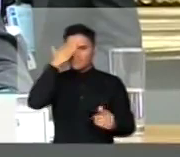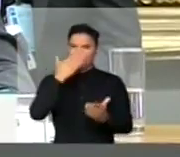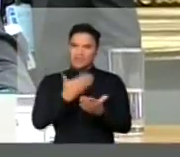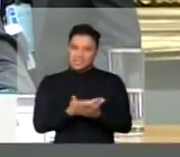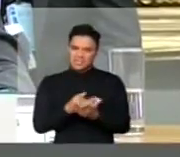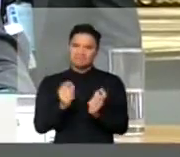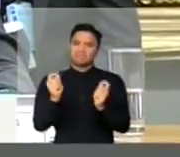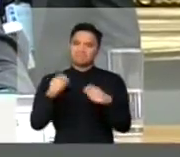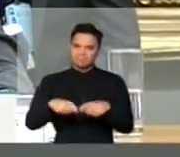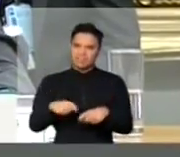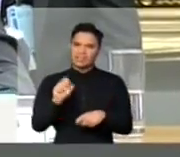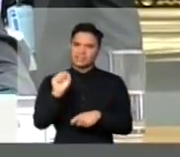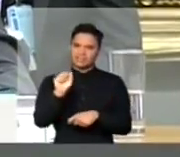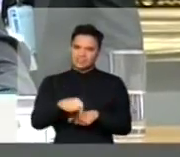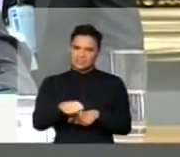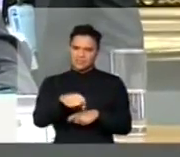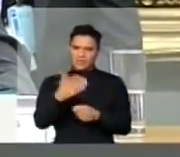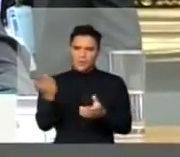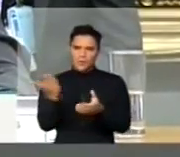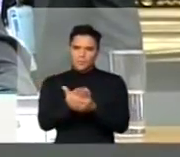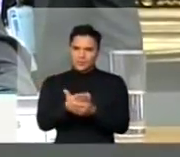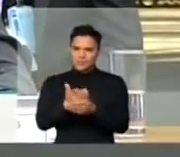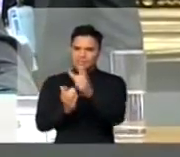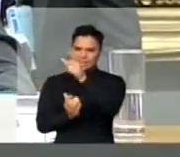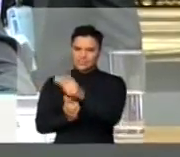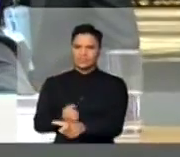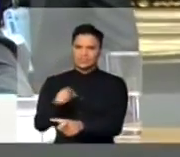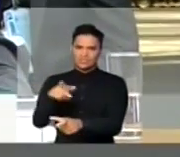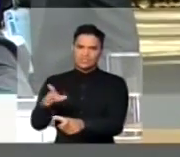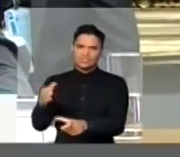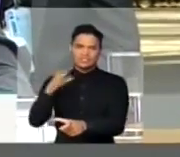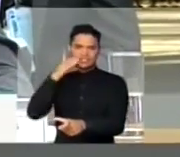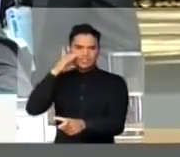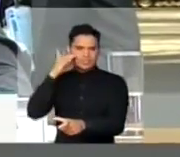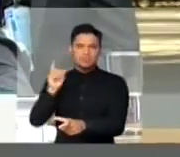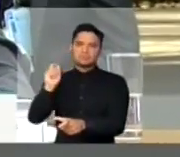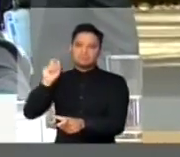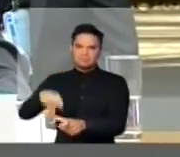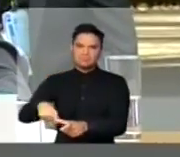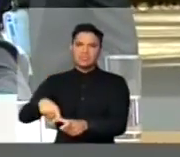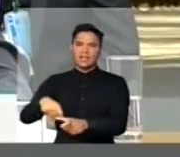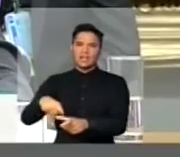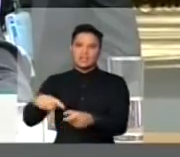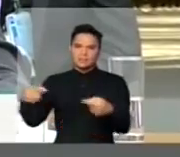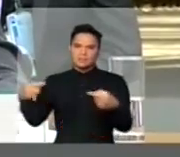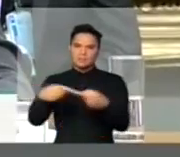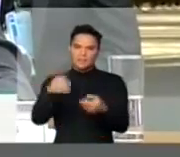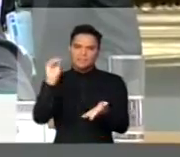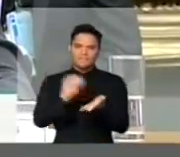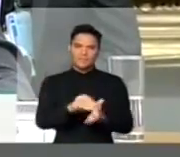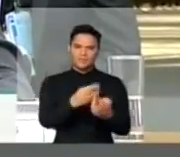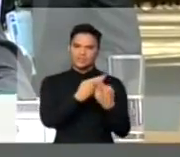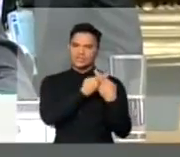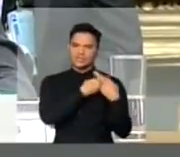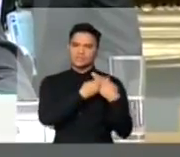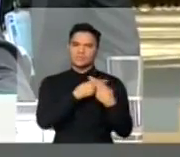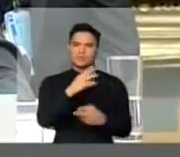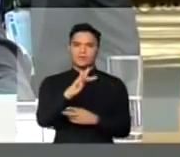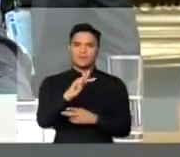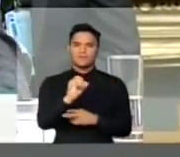indícios suficientes de que a denunciada praticou atos que podem ser enquadrados como crimes de